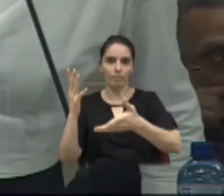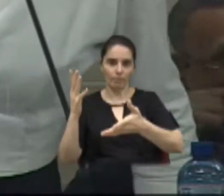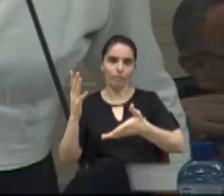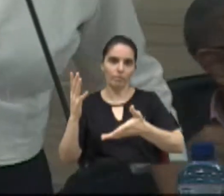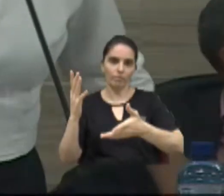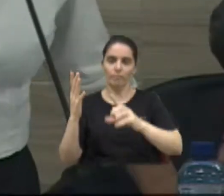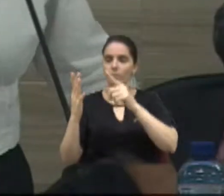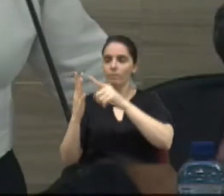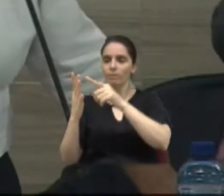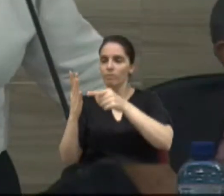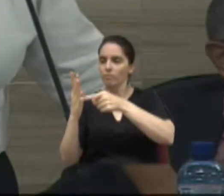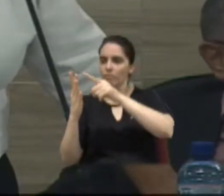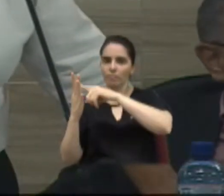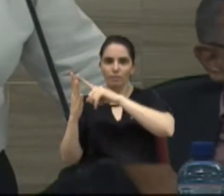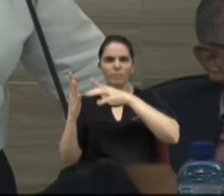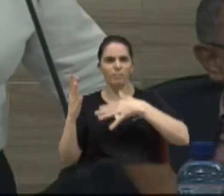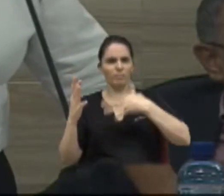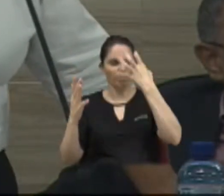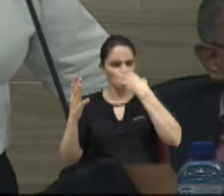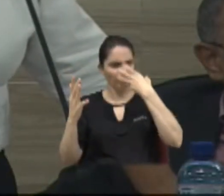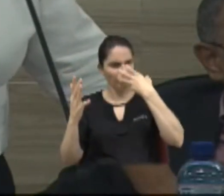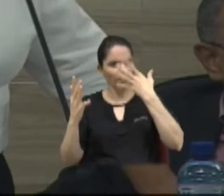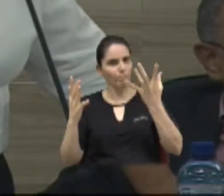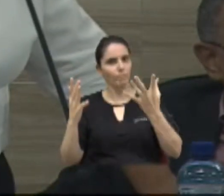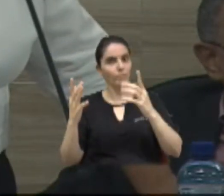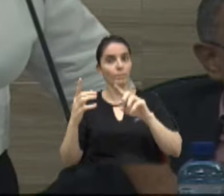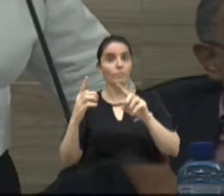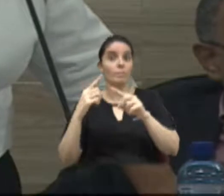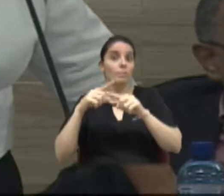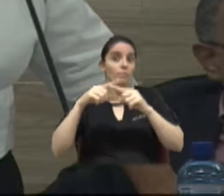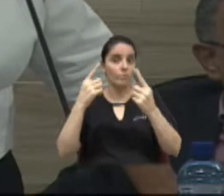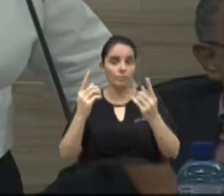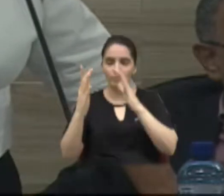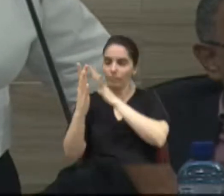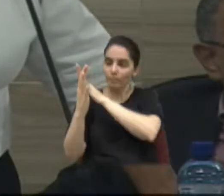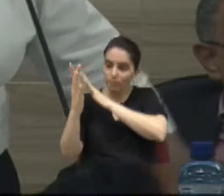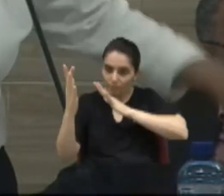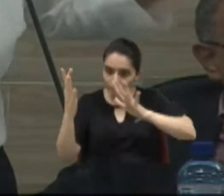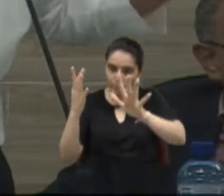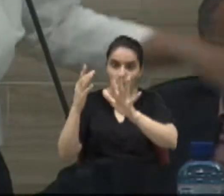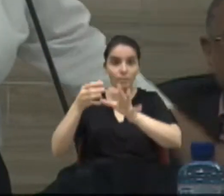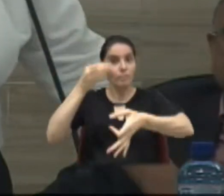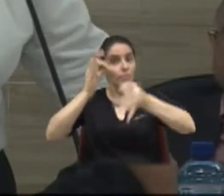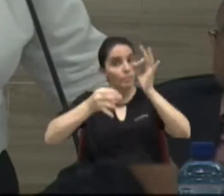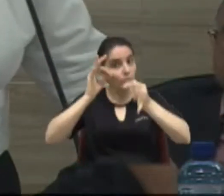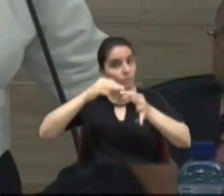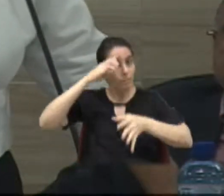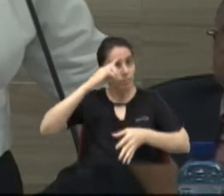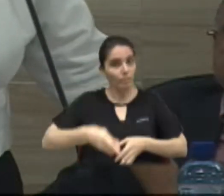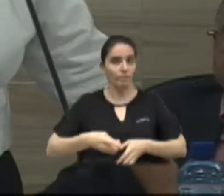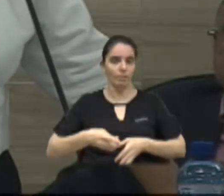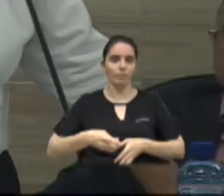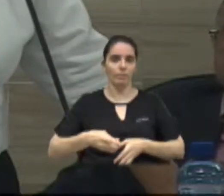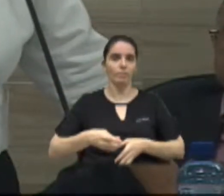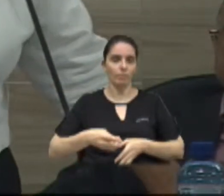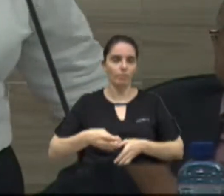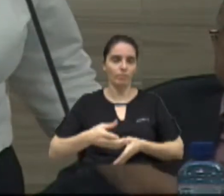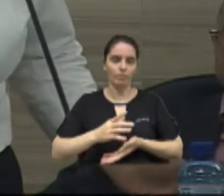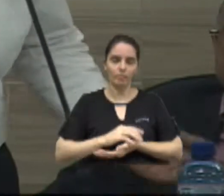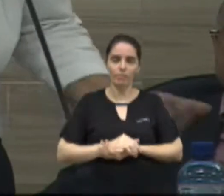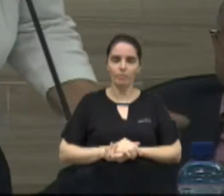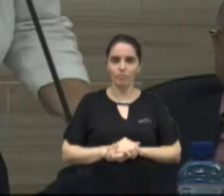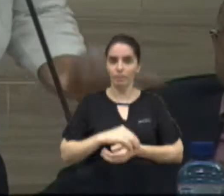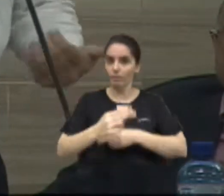mais tempo, porque outras pessoas ingressaram no judiciário pedindo a vaga.